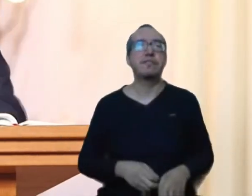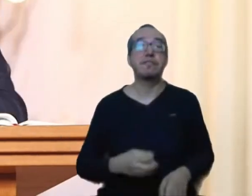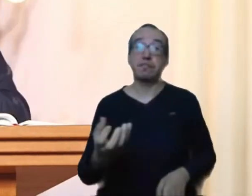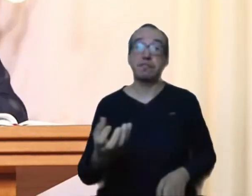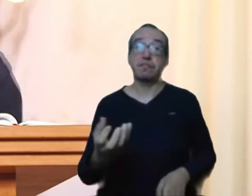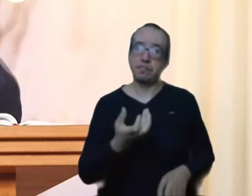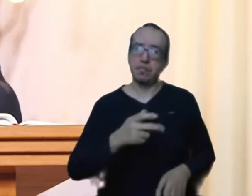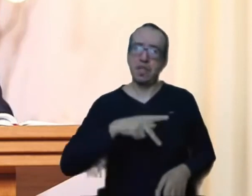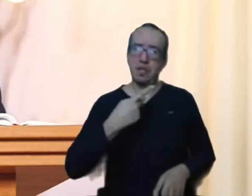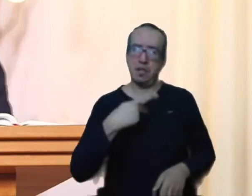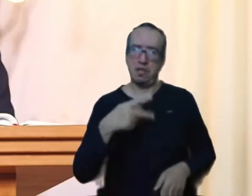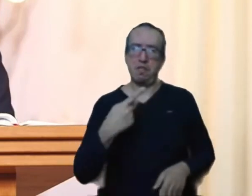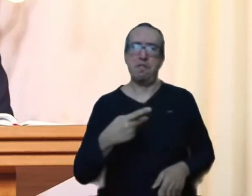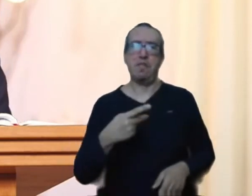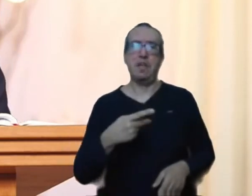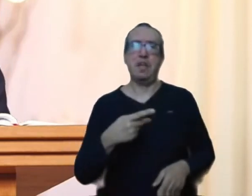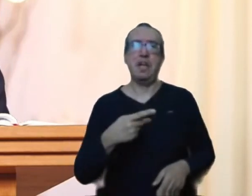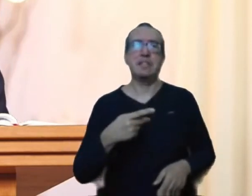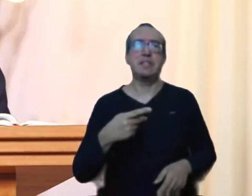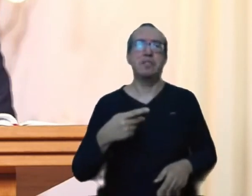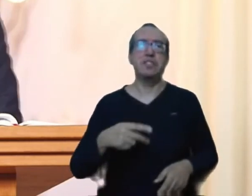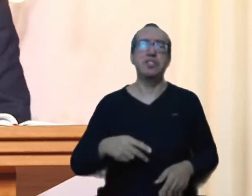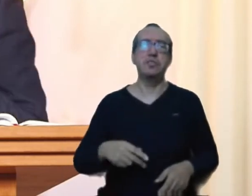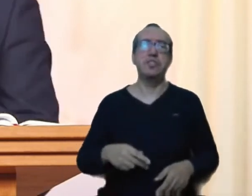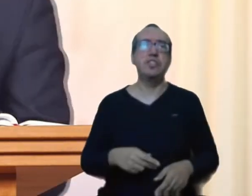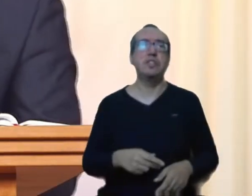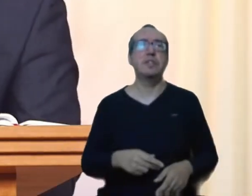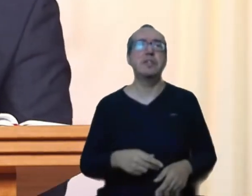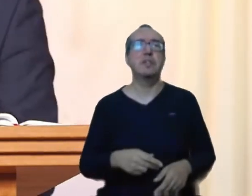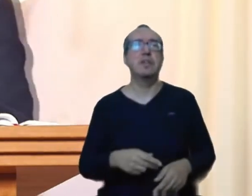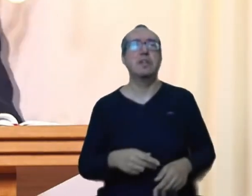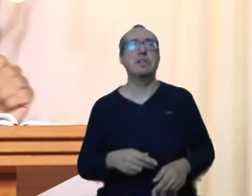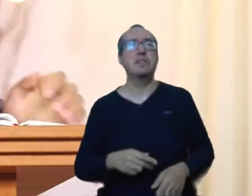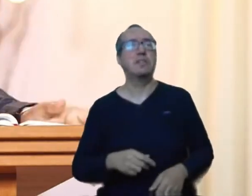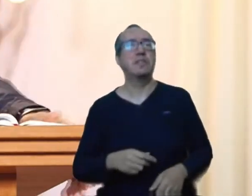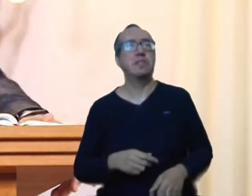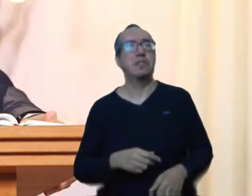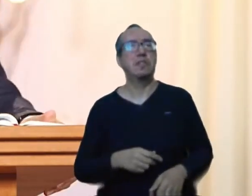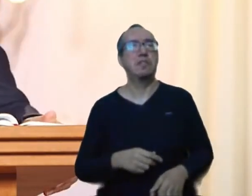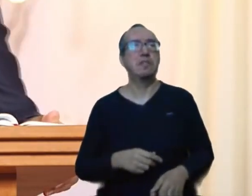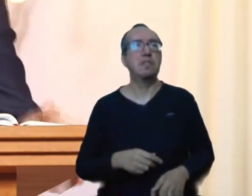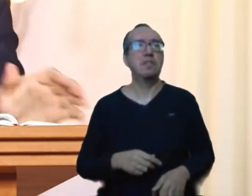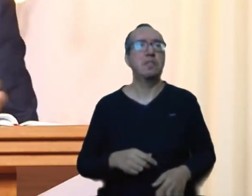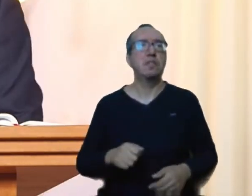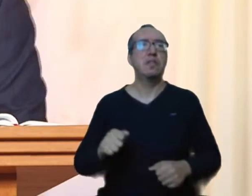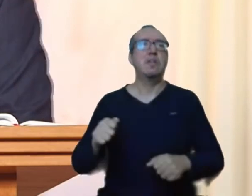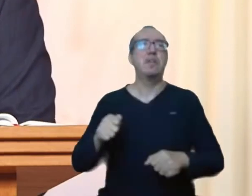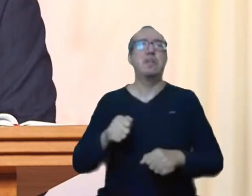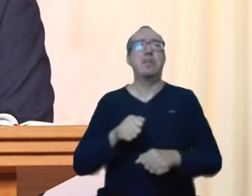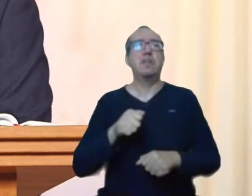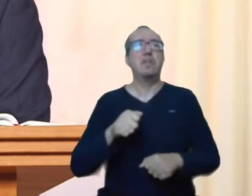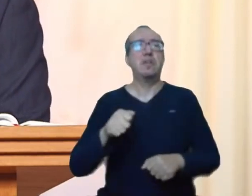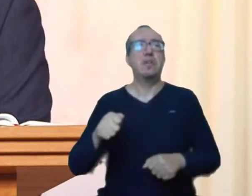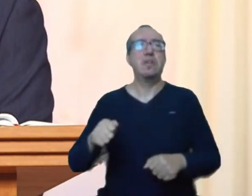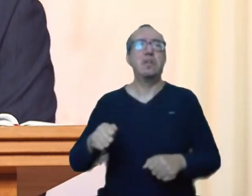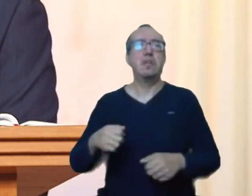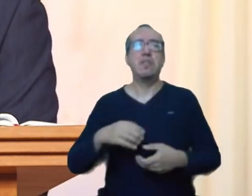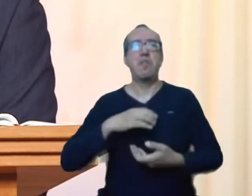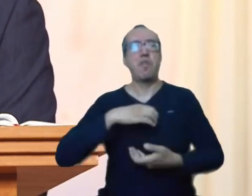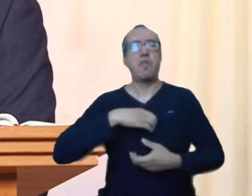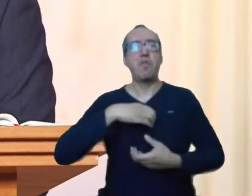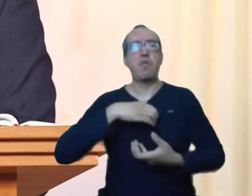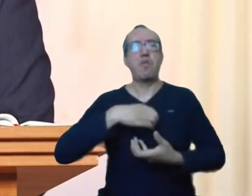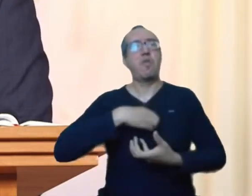igreja e a atitude do apóstolo Paulo. Então vamos lá. Primeiro, mesmo estando na janela,